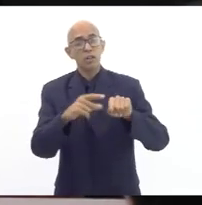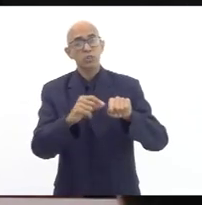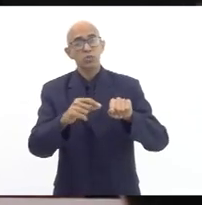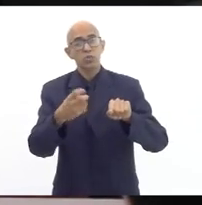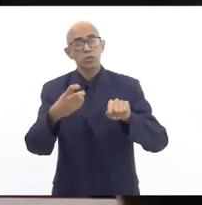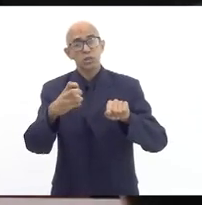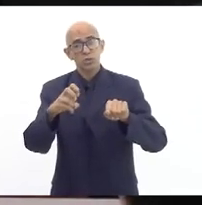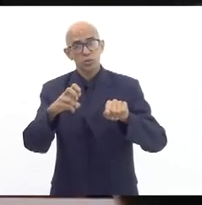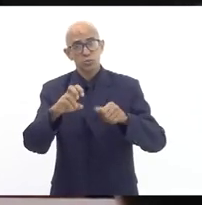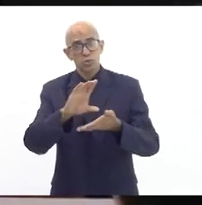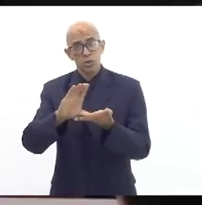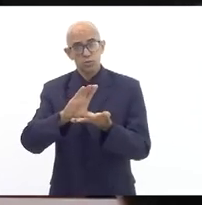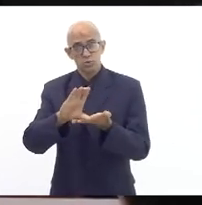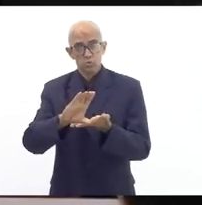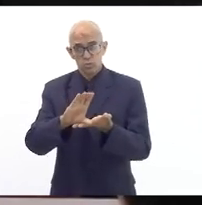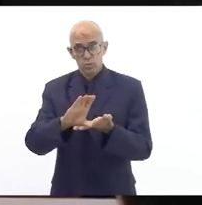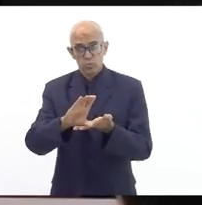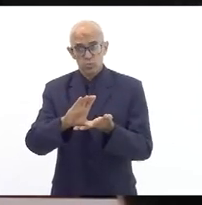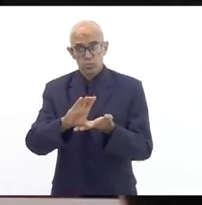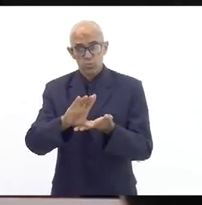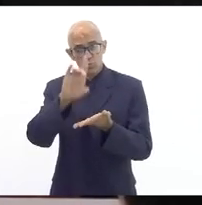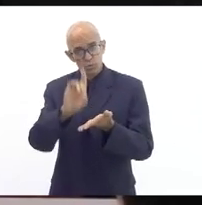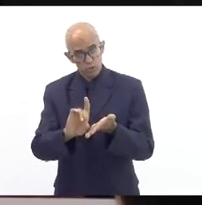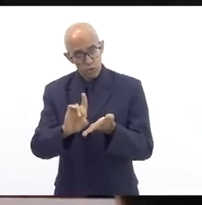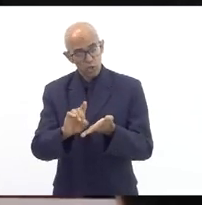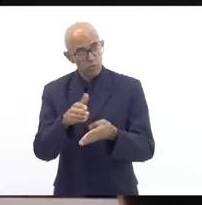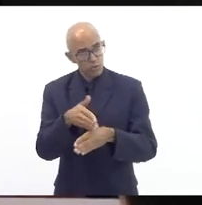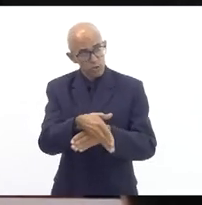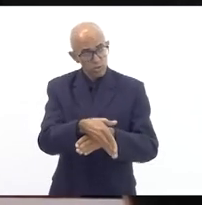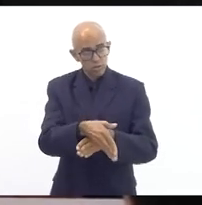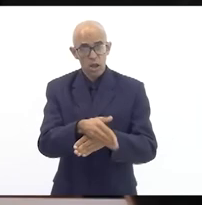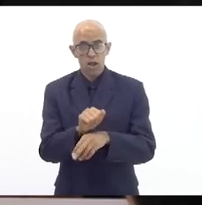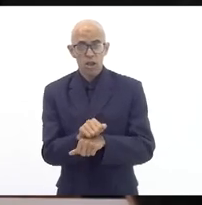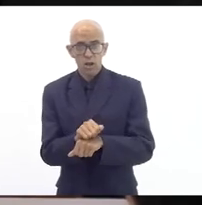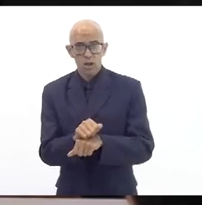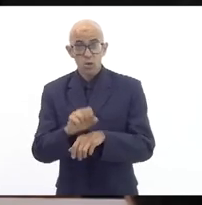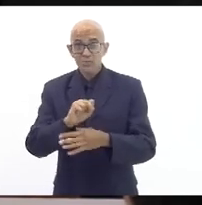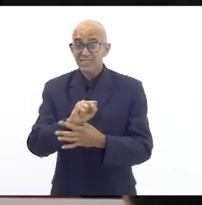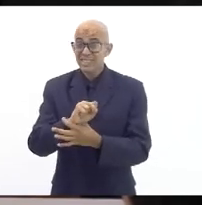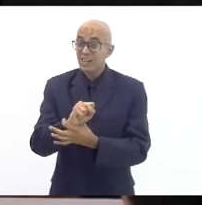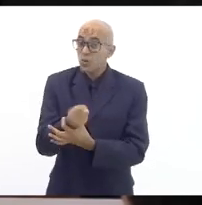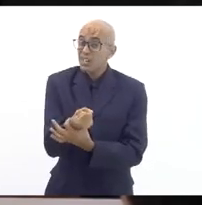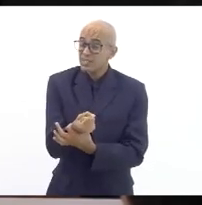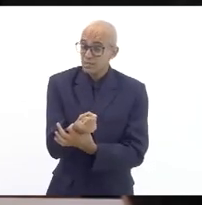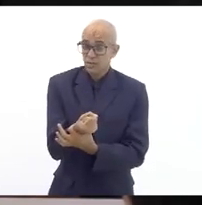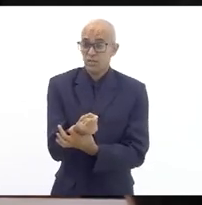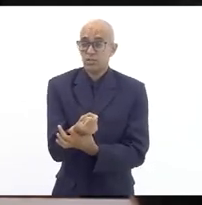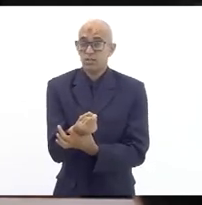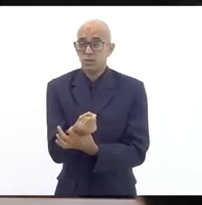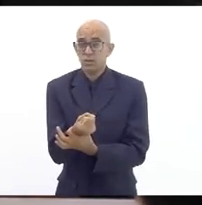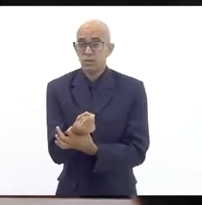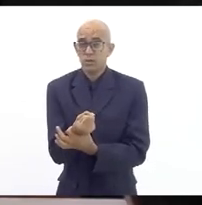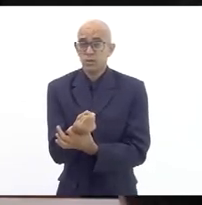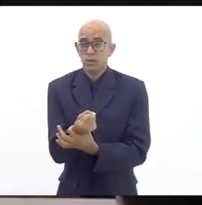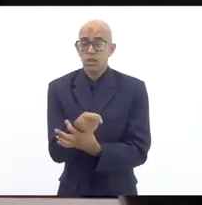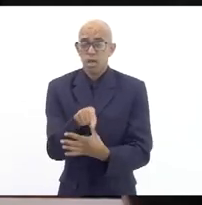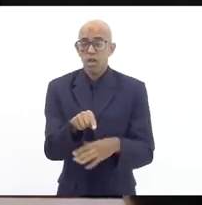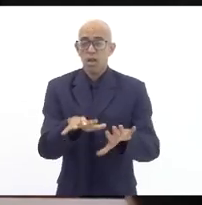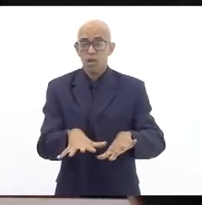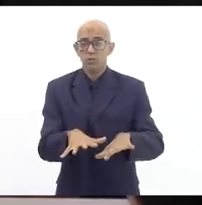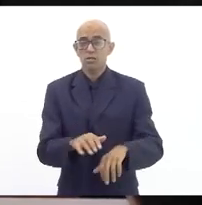Constituição. O direito de ir e vir. Com segurança. É